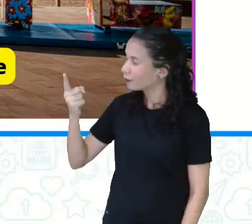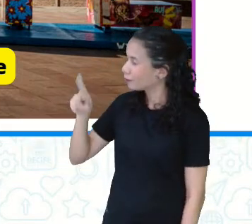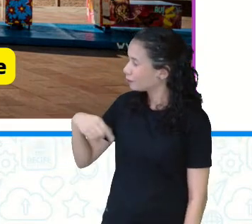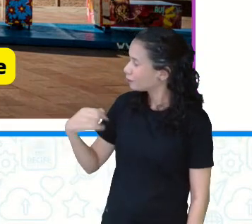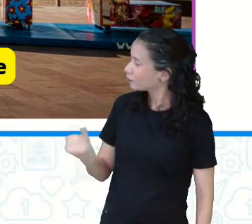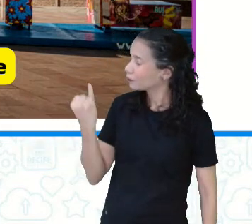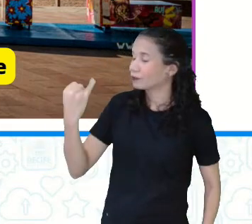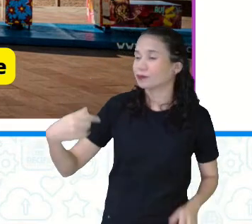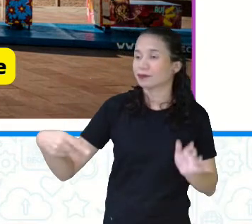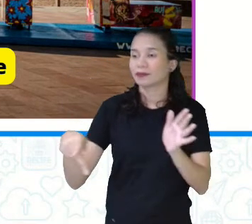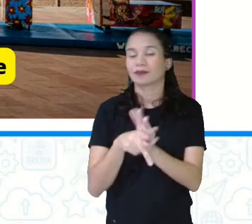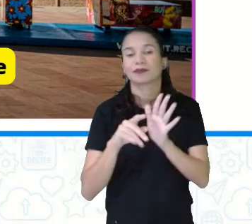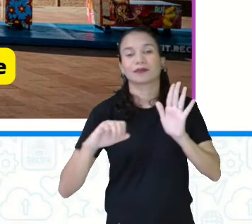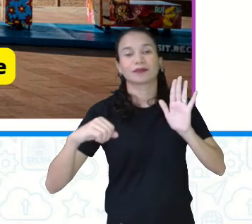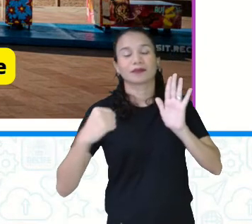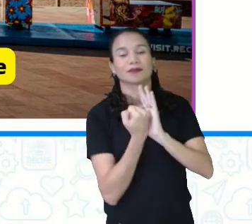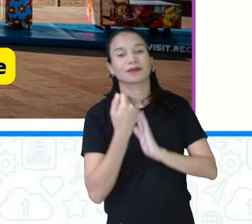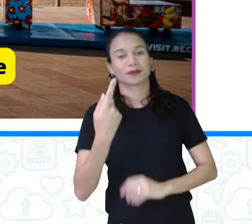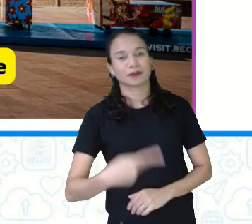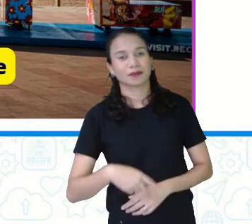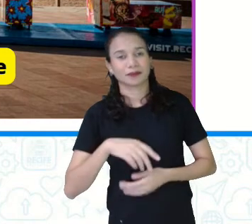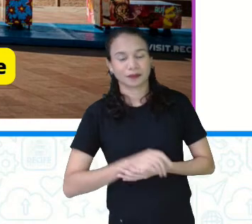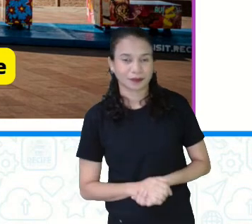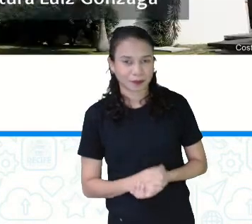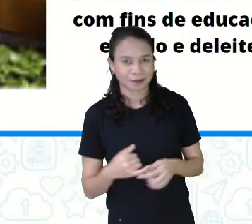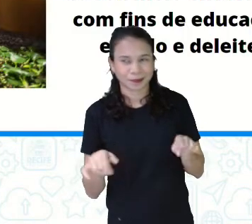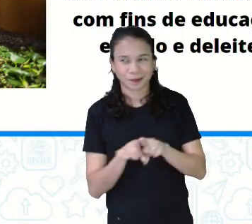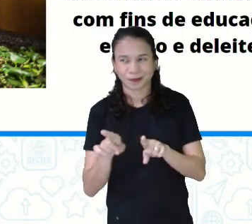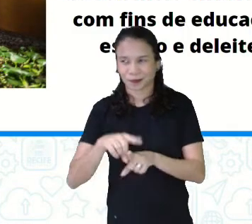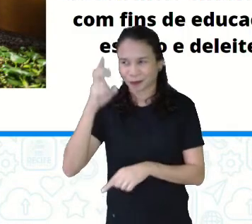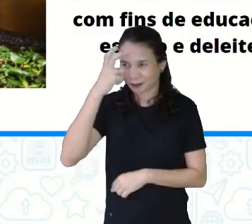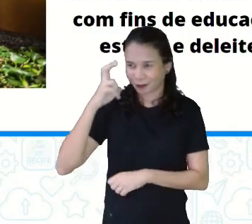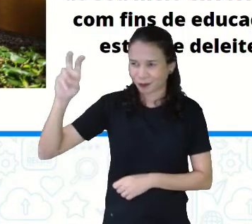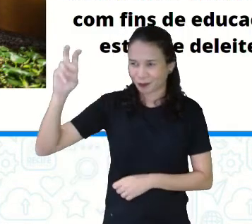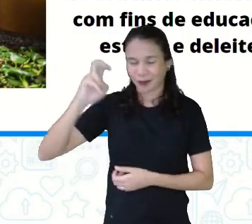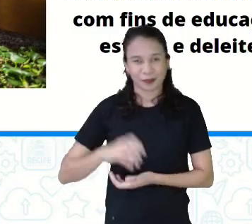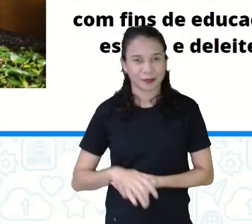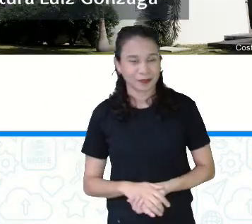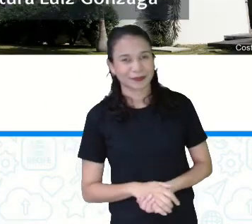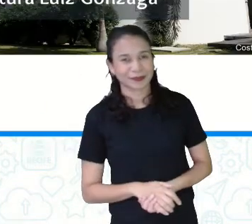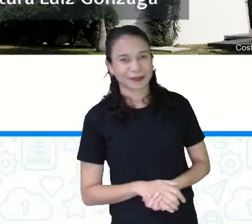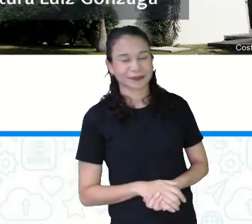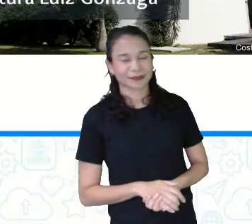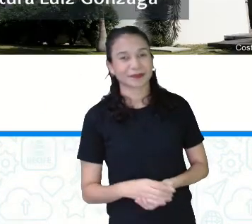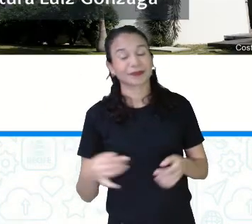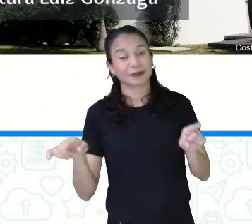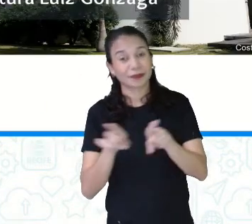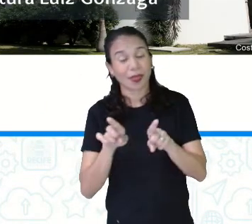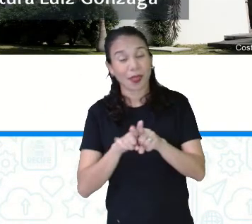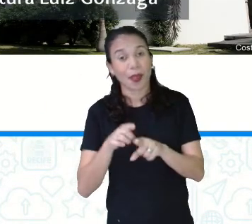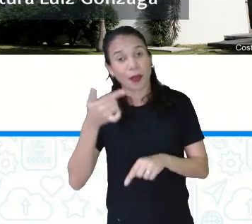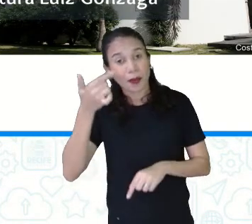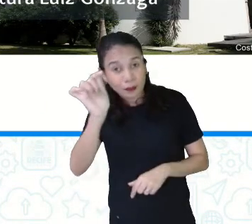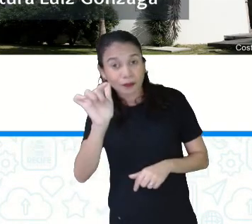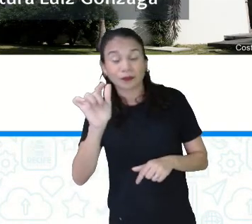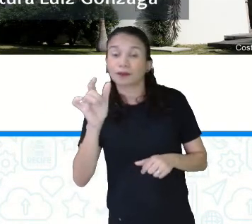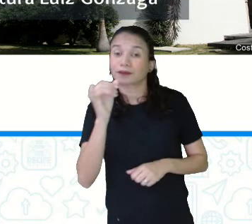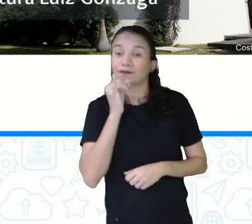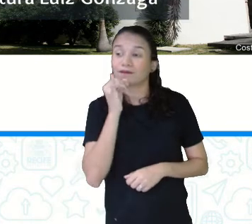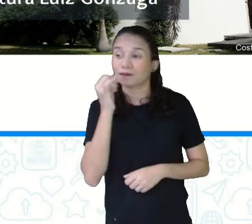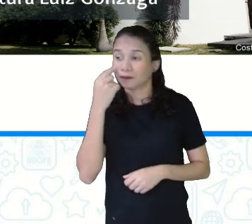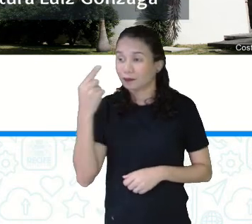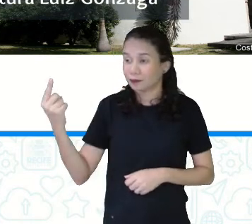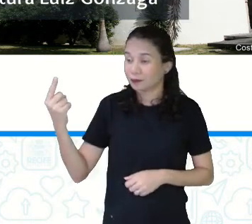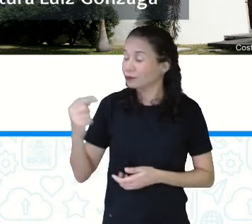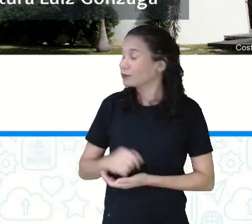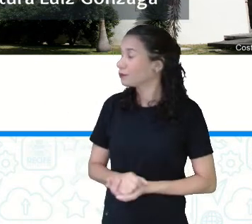um patrimônio material e cultural também, gente. Olha só, além disso, outros exemplos, nós temos a